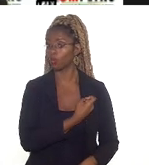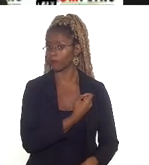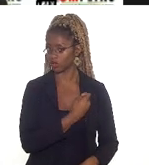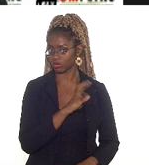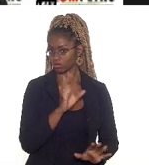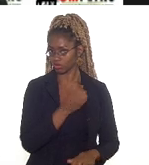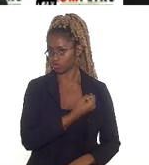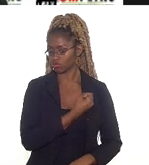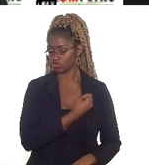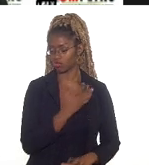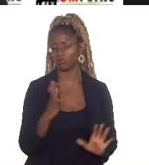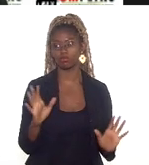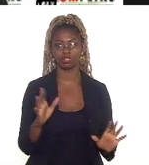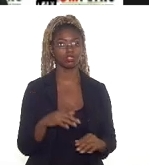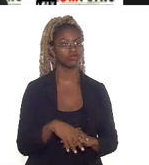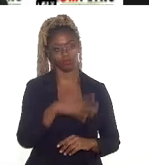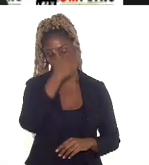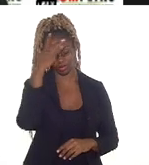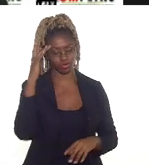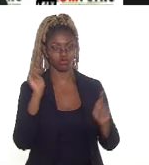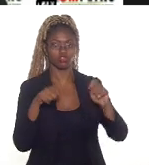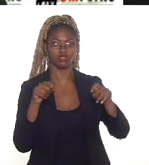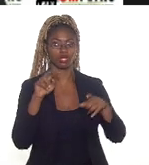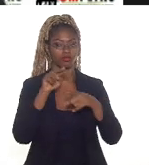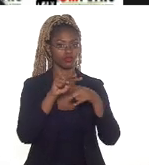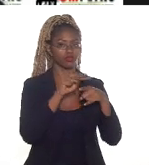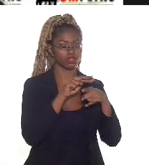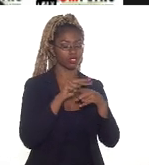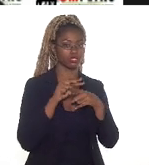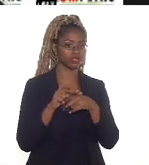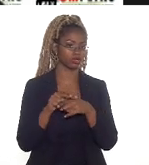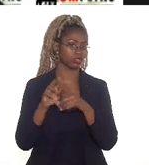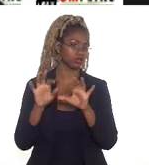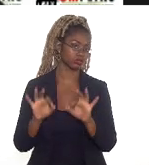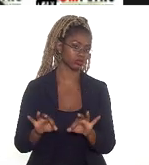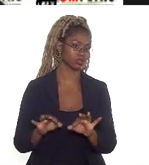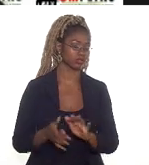pelo menos, de gente que pode fiscalizar de fato. E